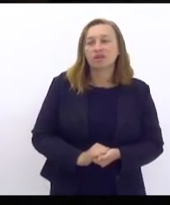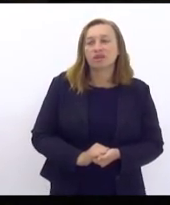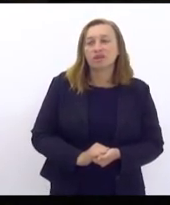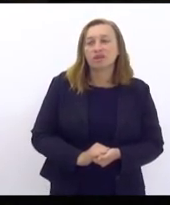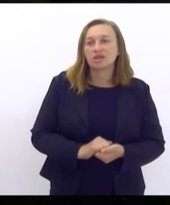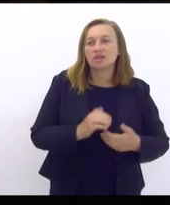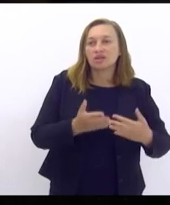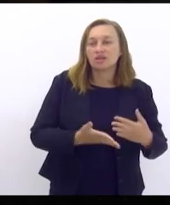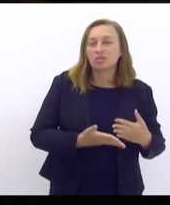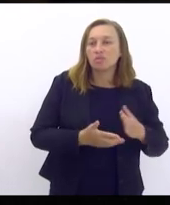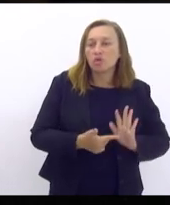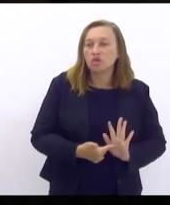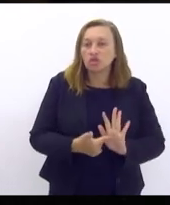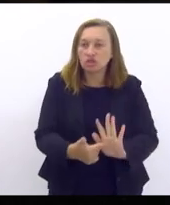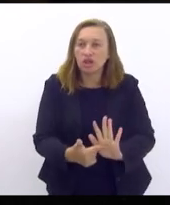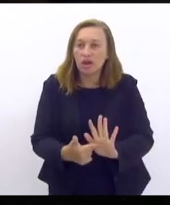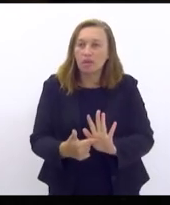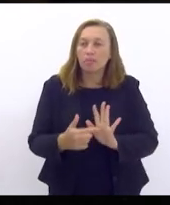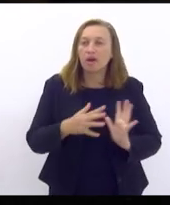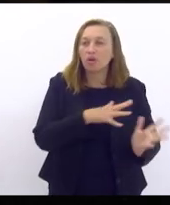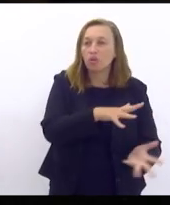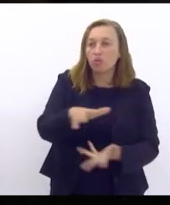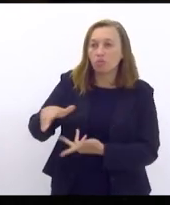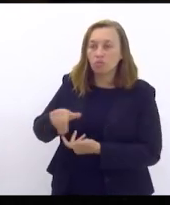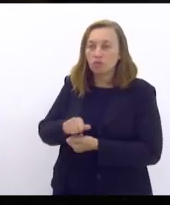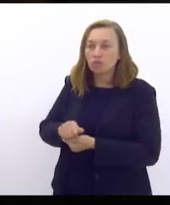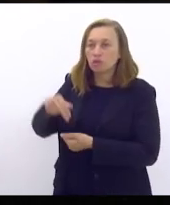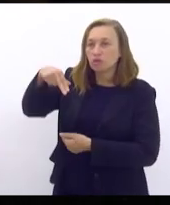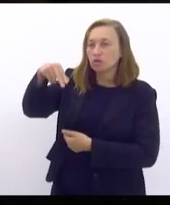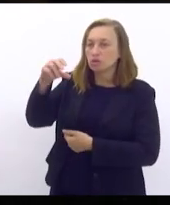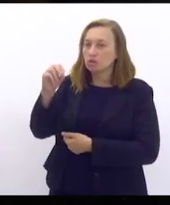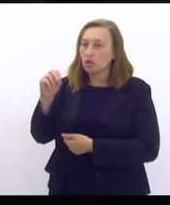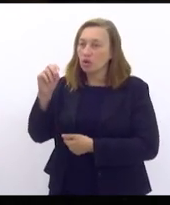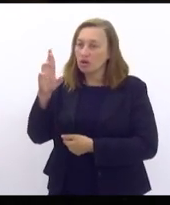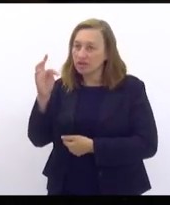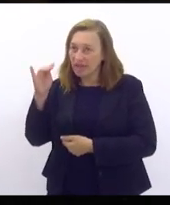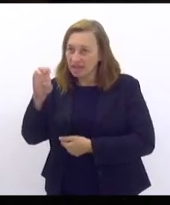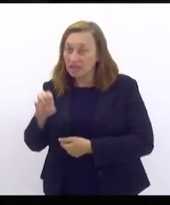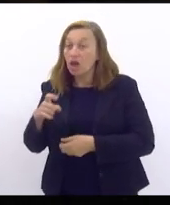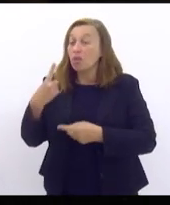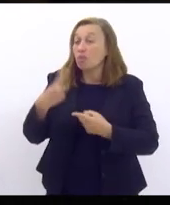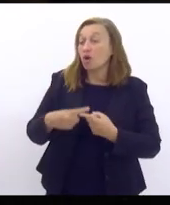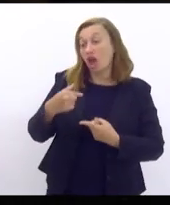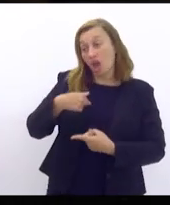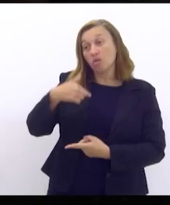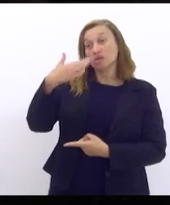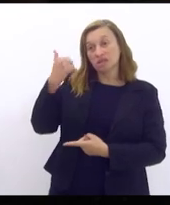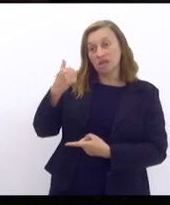para o mundo. Porque eu também sou testemunha de quantos